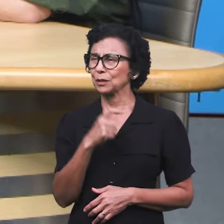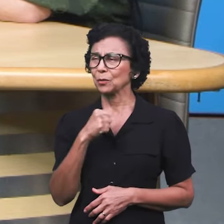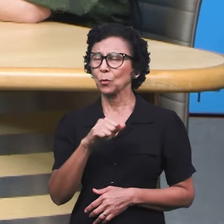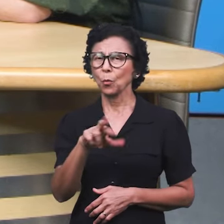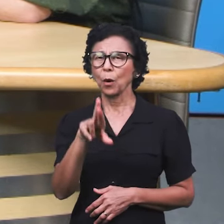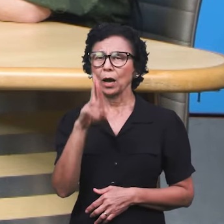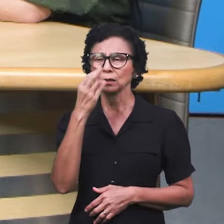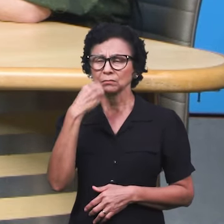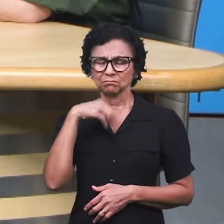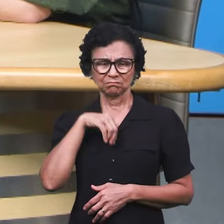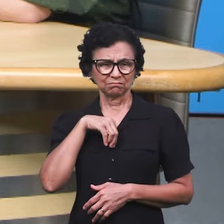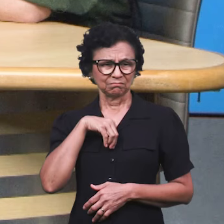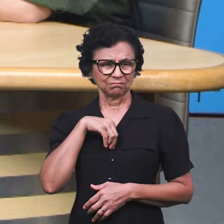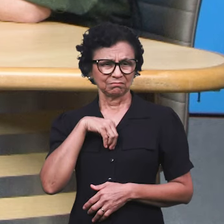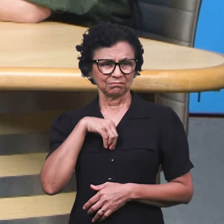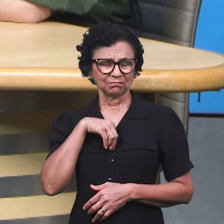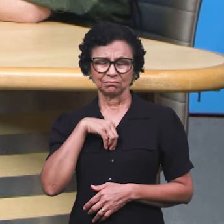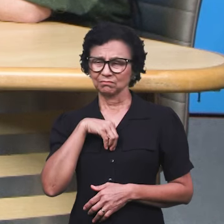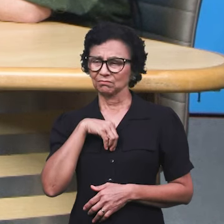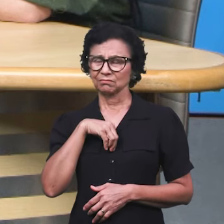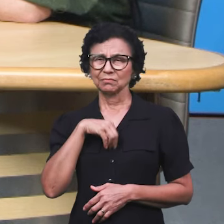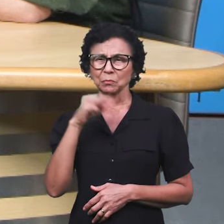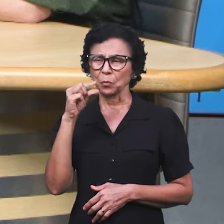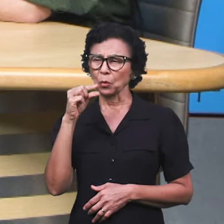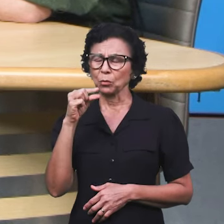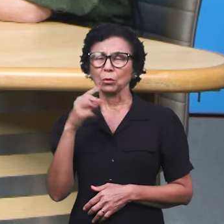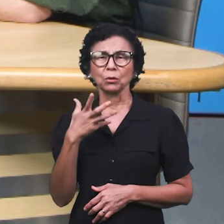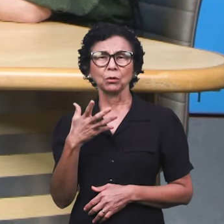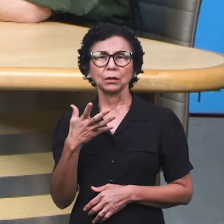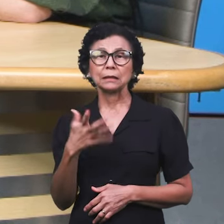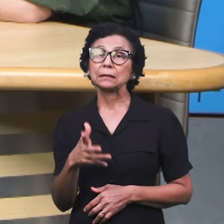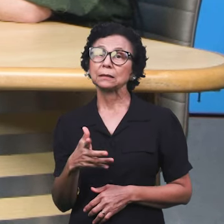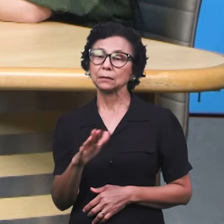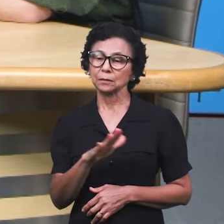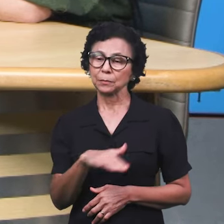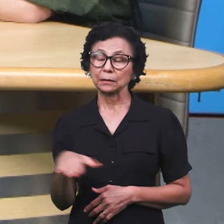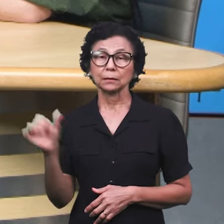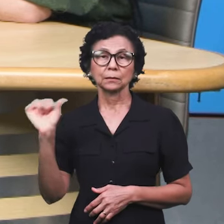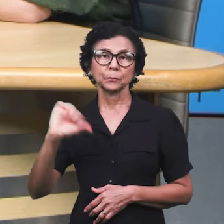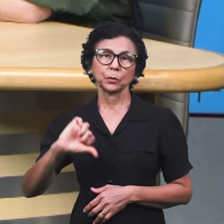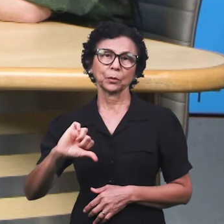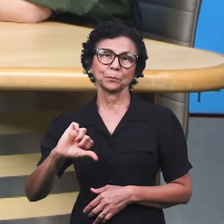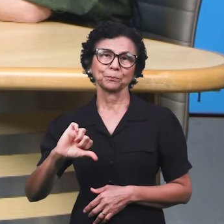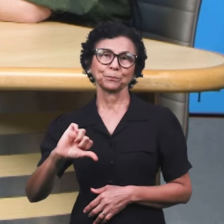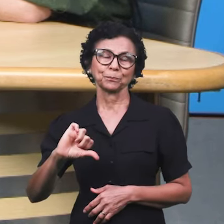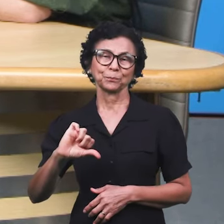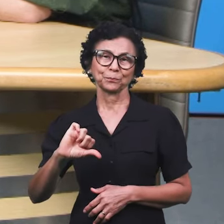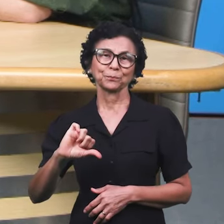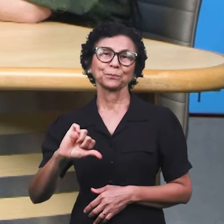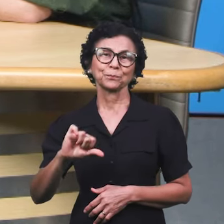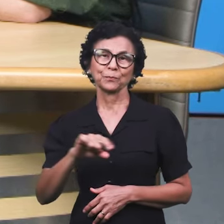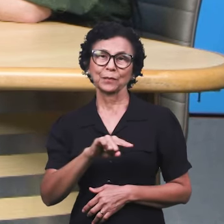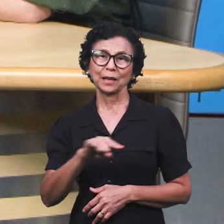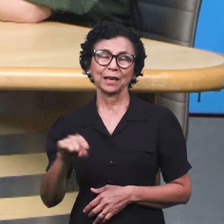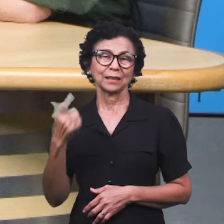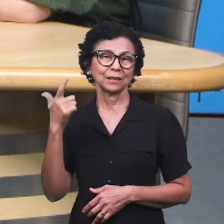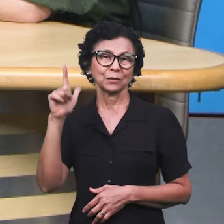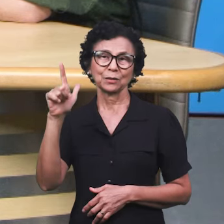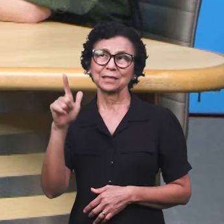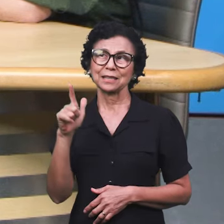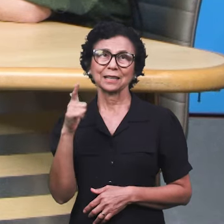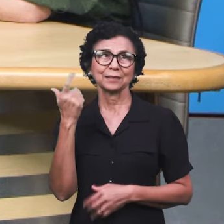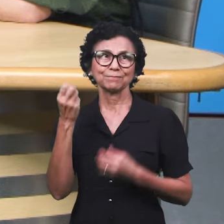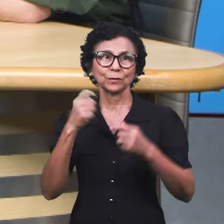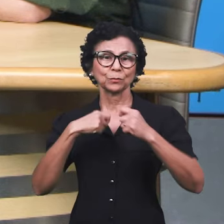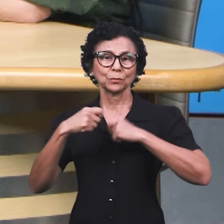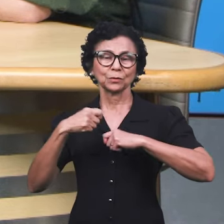contexto de estresse. Para a criança que é asmática, isso é muito pior. Ela não consegue, às vezes, lidar com isso. E, às